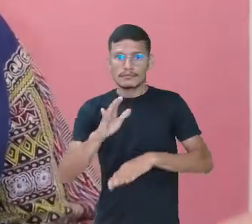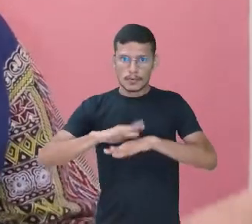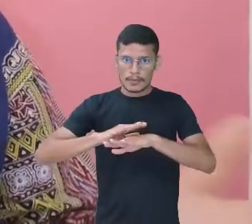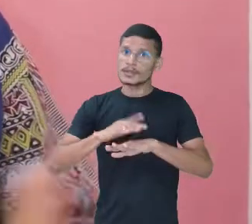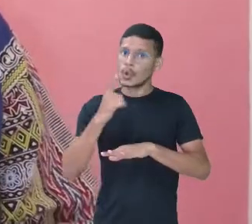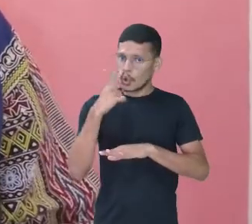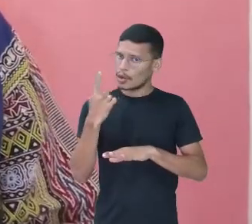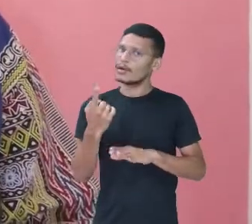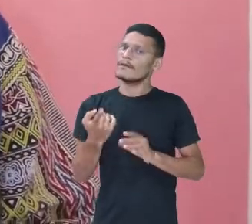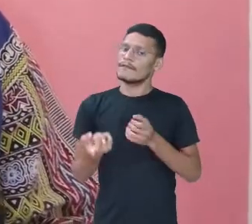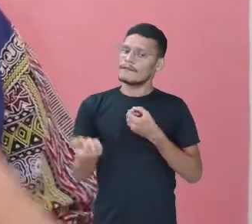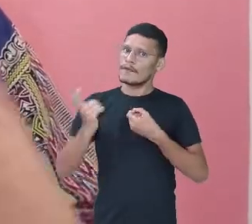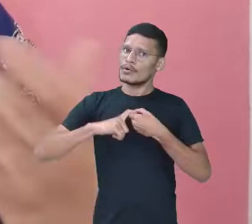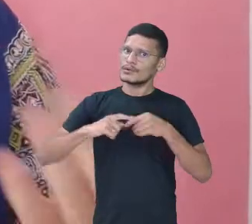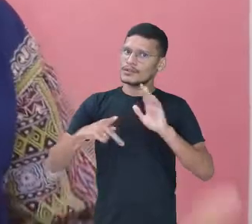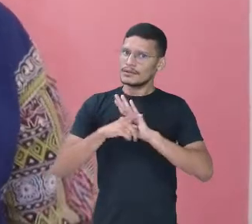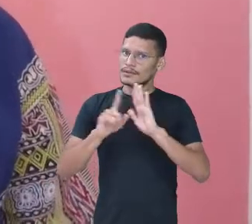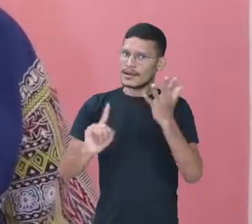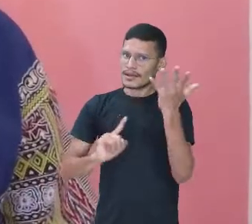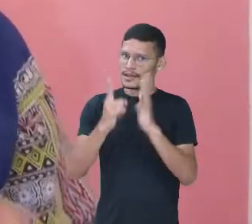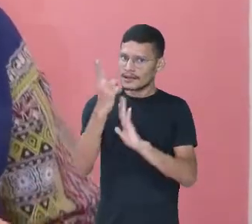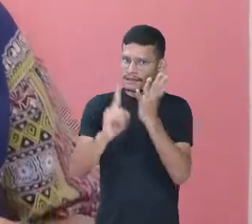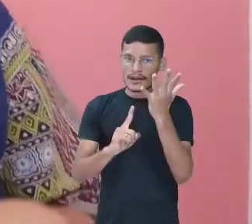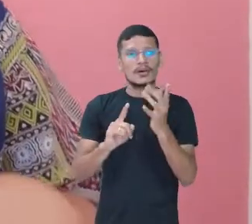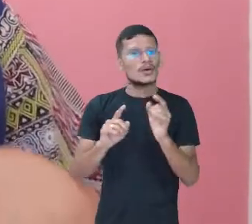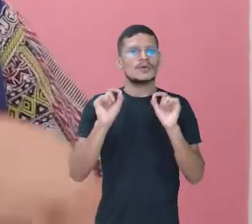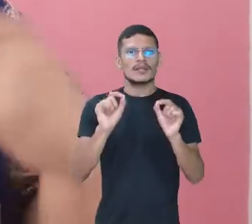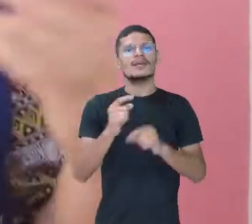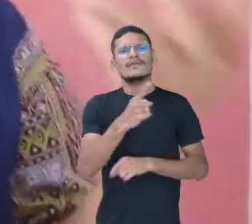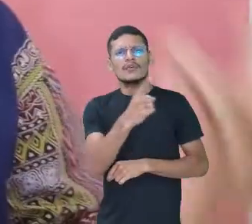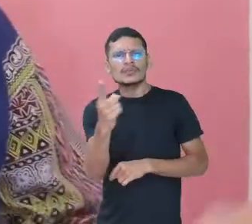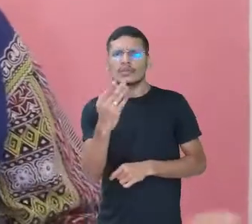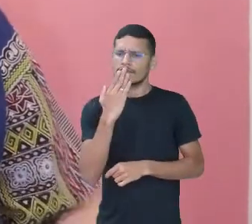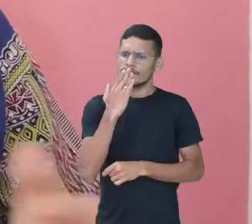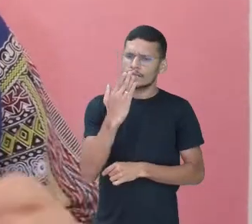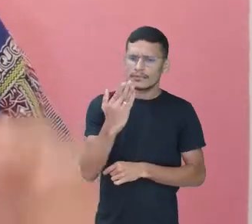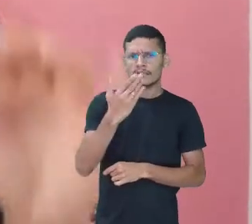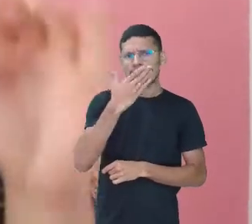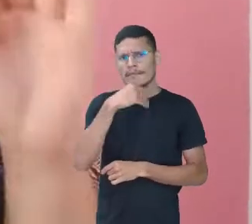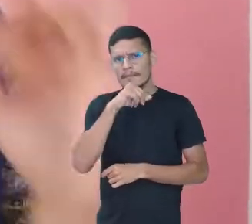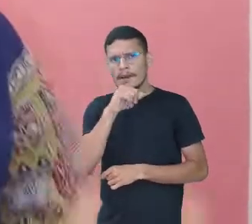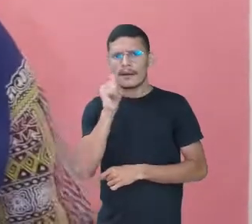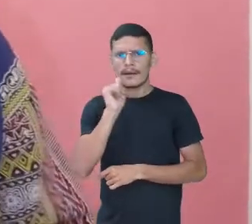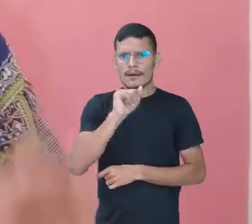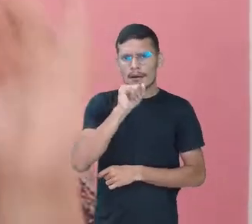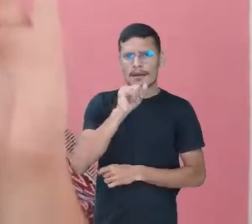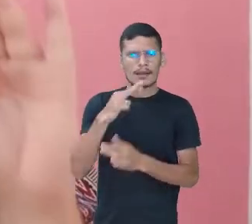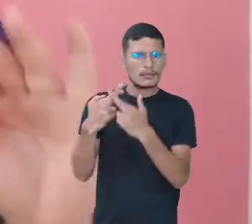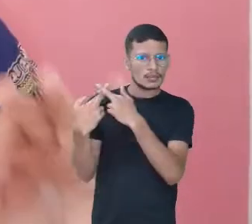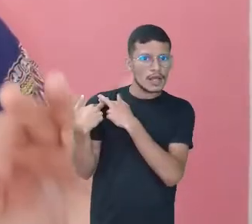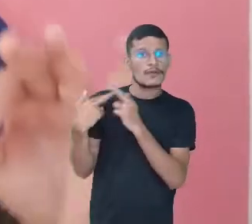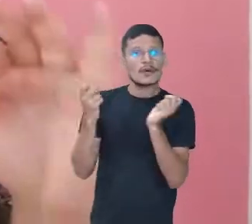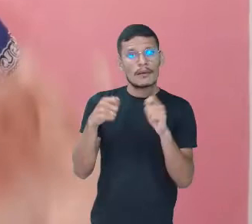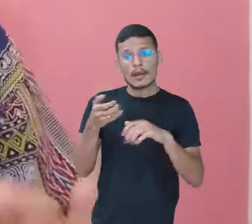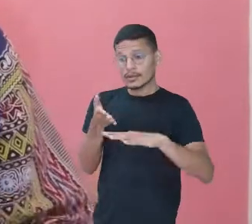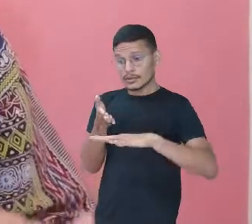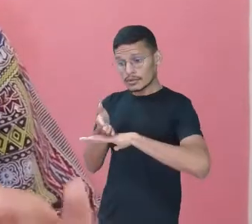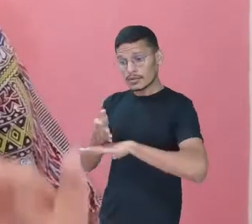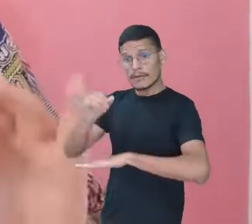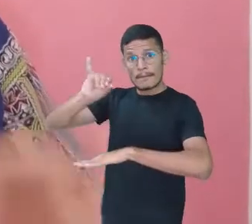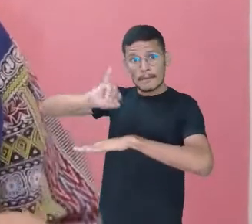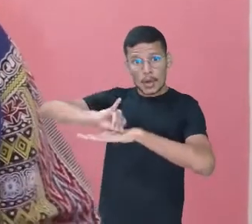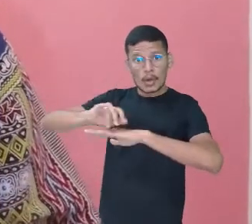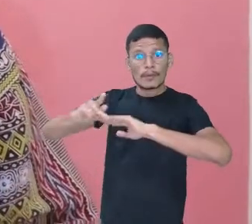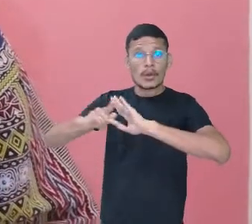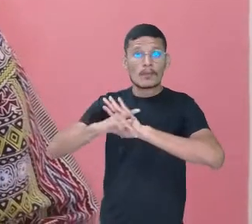gente puder ir para o carnaval, peçam aos pais, aos responsáveis, dá uma passadinha no Polo